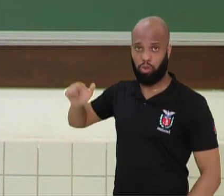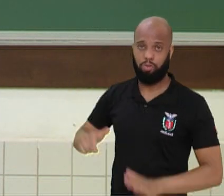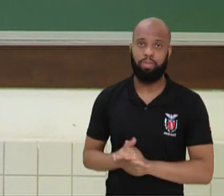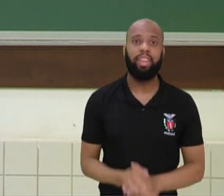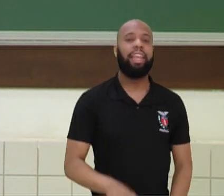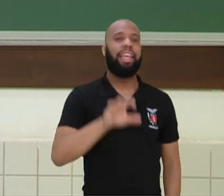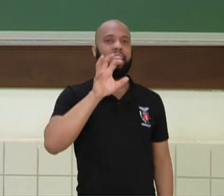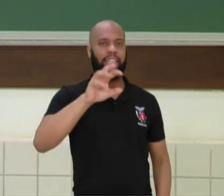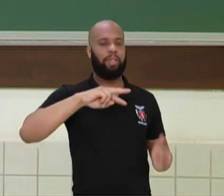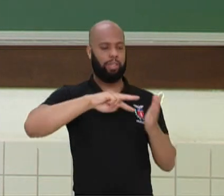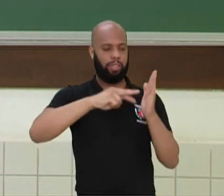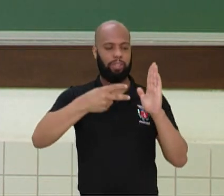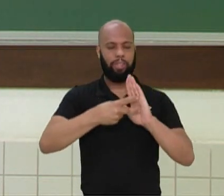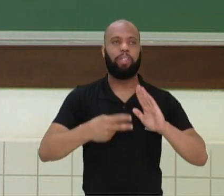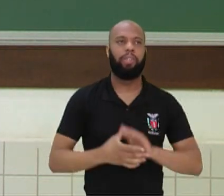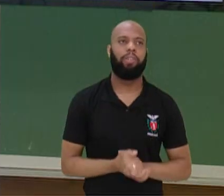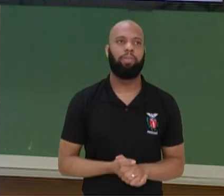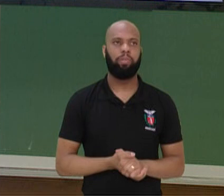é isso que significa.